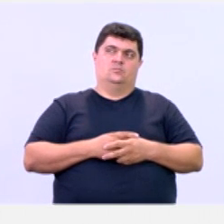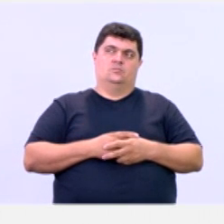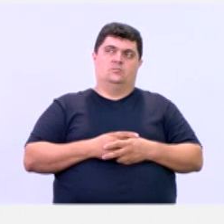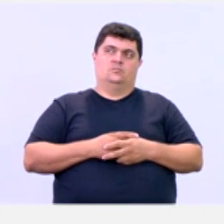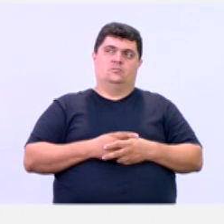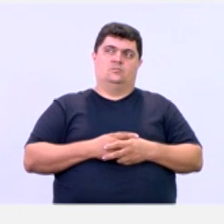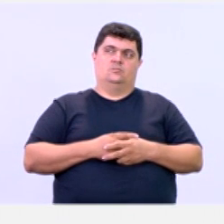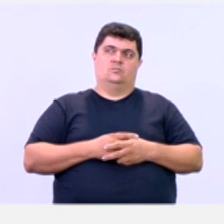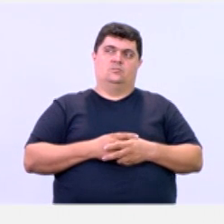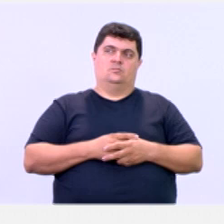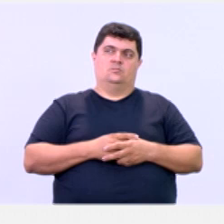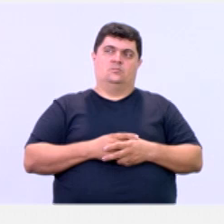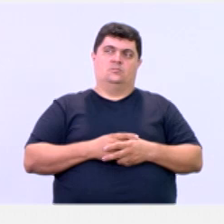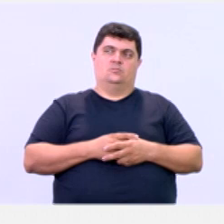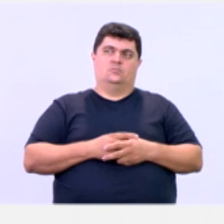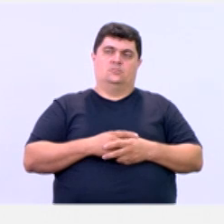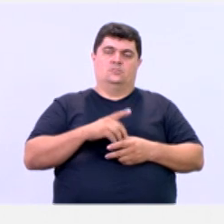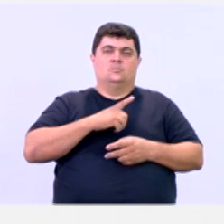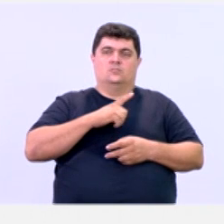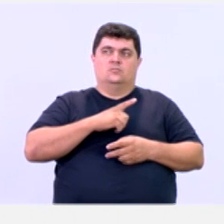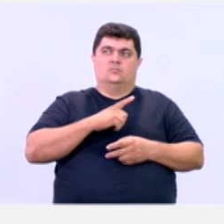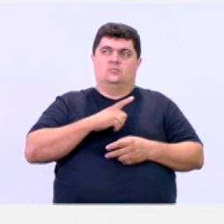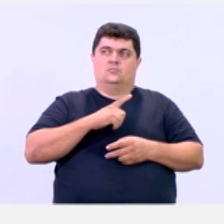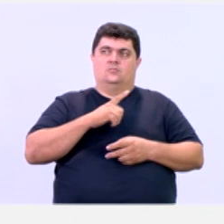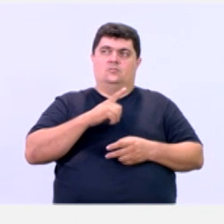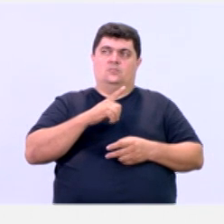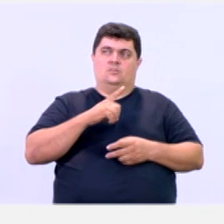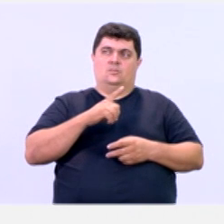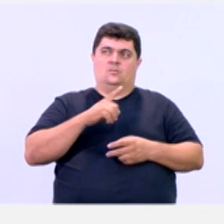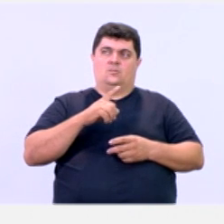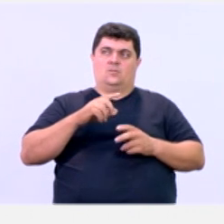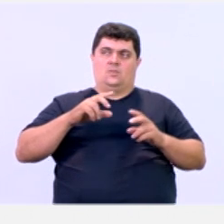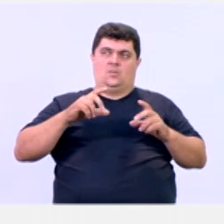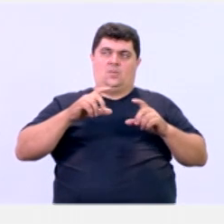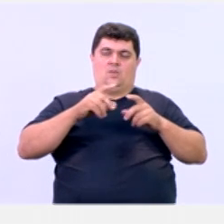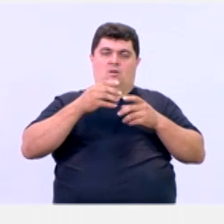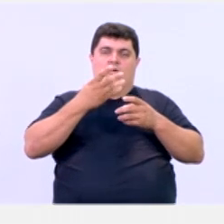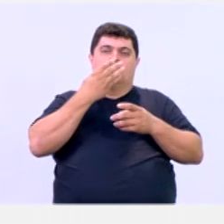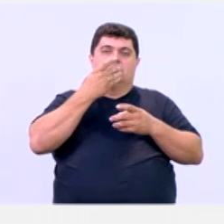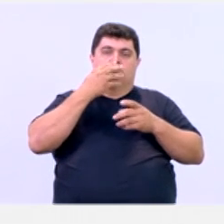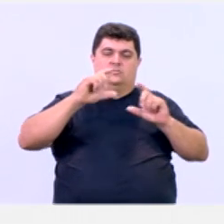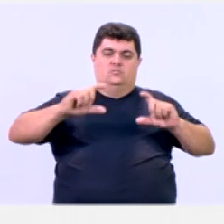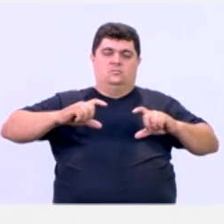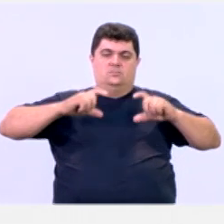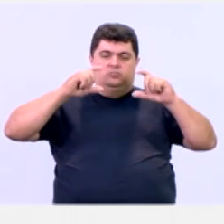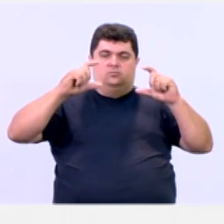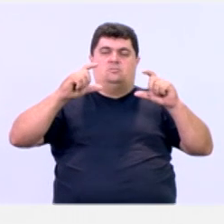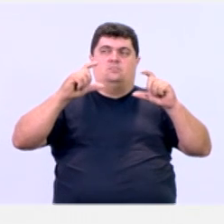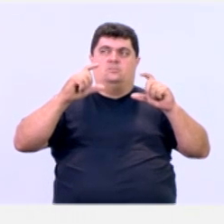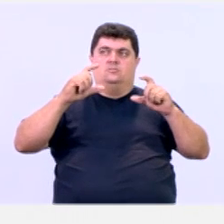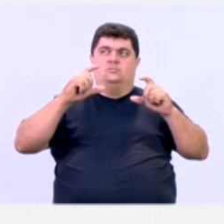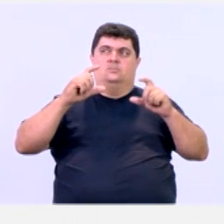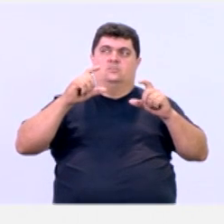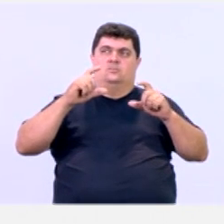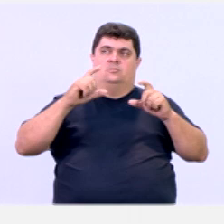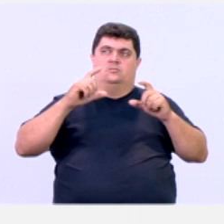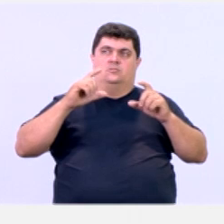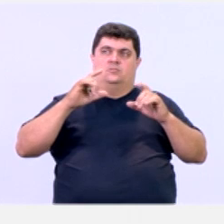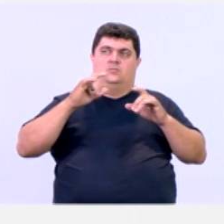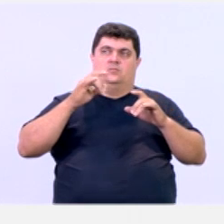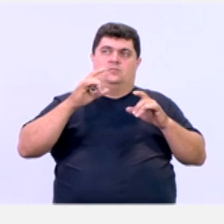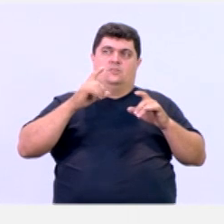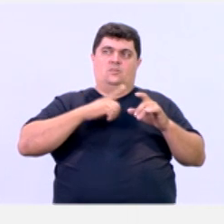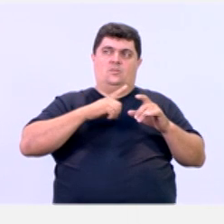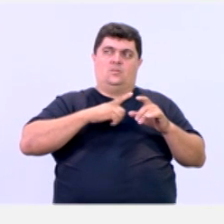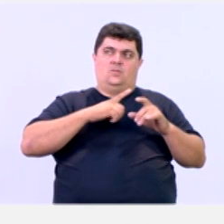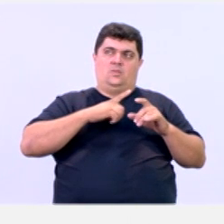Vou ampliar. Tá vendo aqui? Nós tivemos uma sobrescrita de estilo. Apesar do corpo todo estar